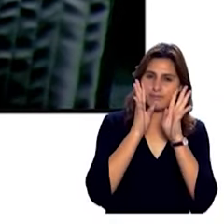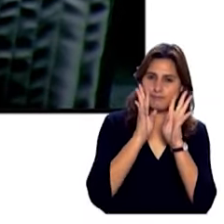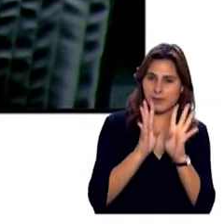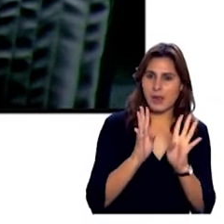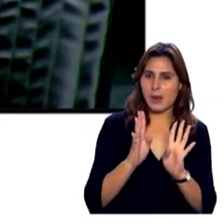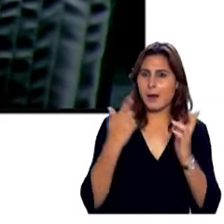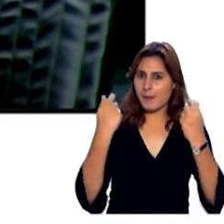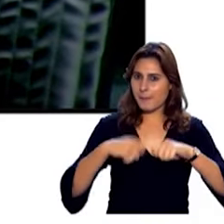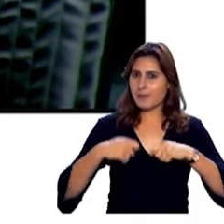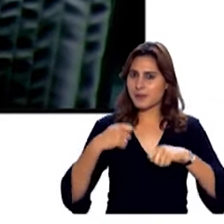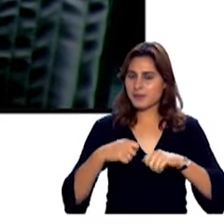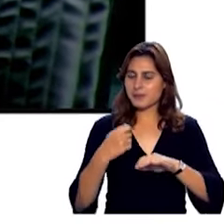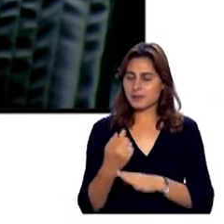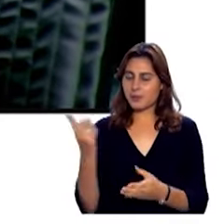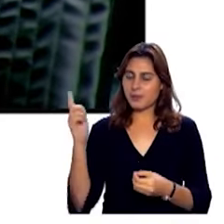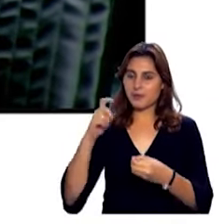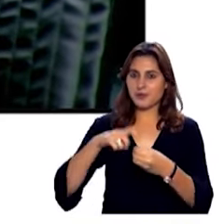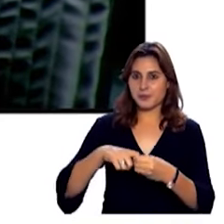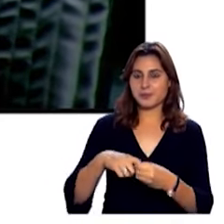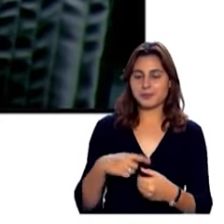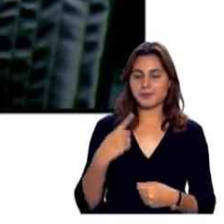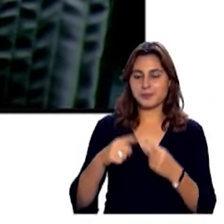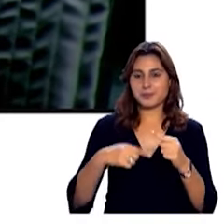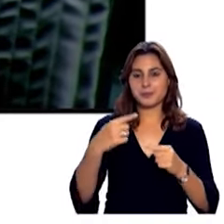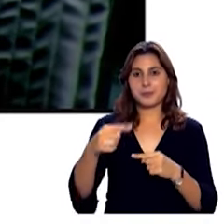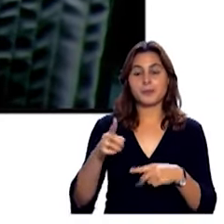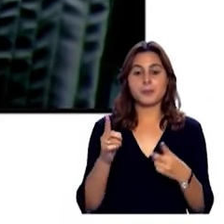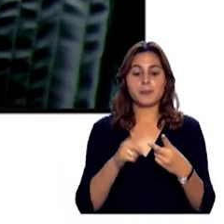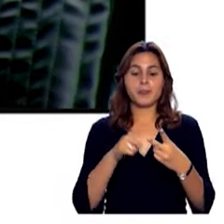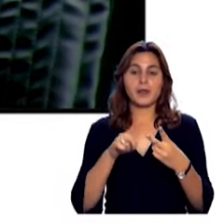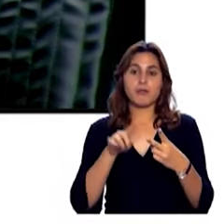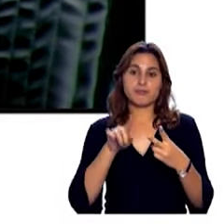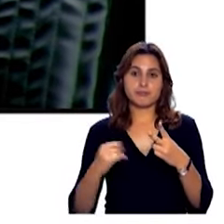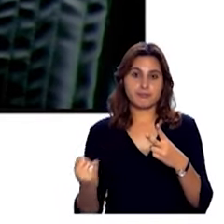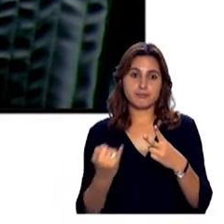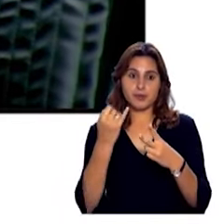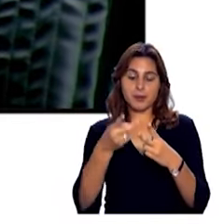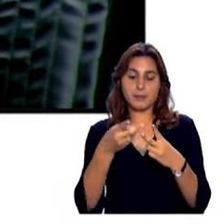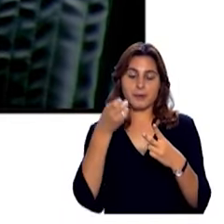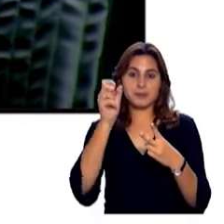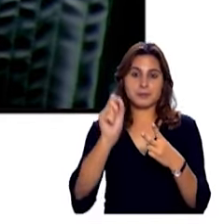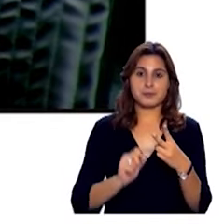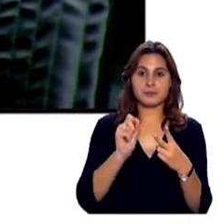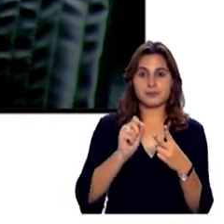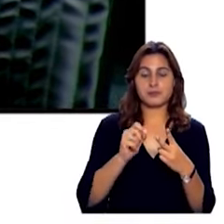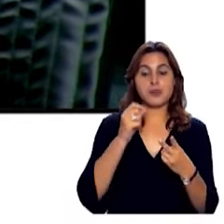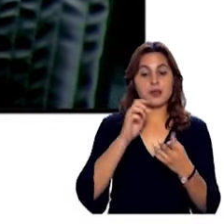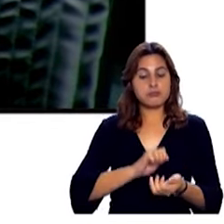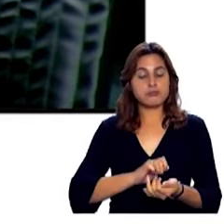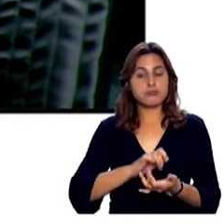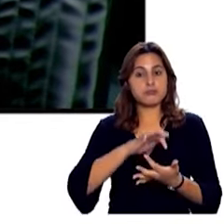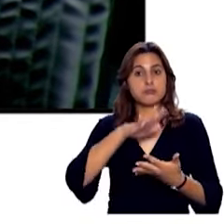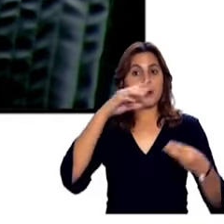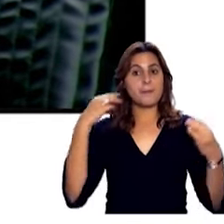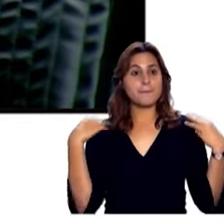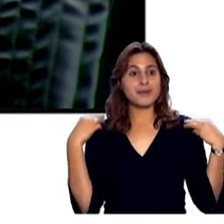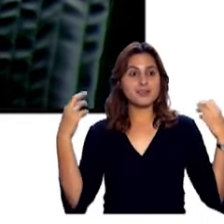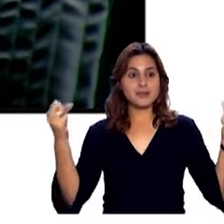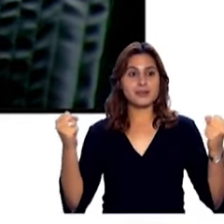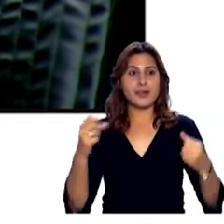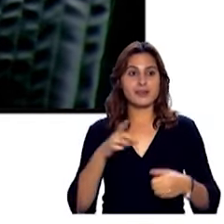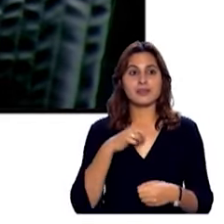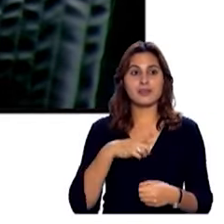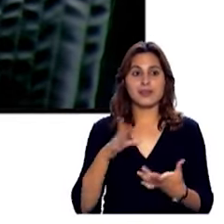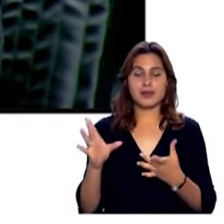daqui a pouquinho um segundo dado que eu acho que é importante também de se perceber é a quantidade de magistrados que compõem a